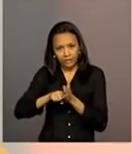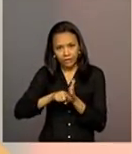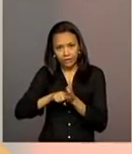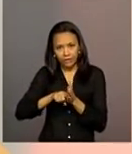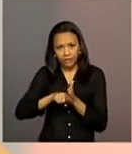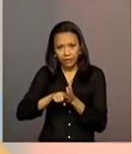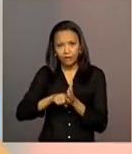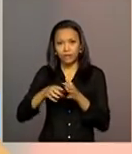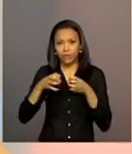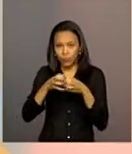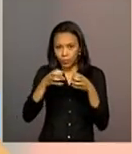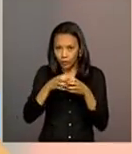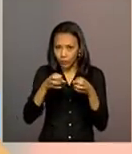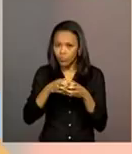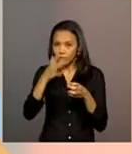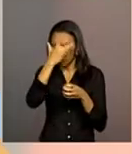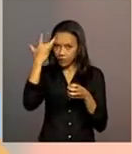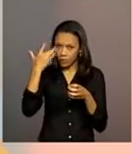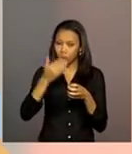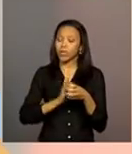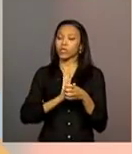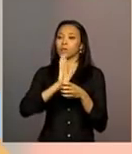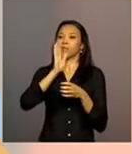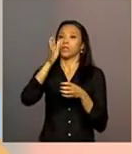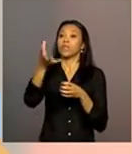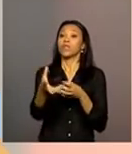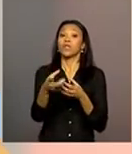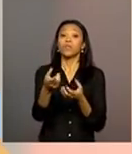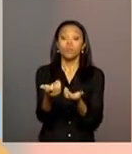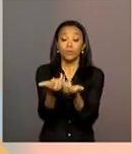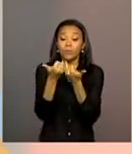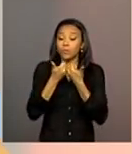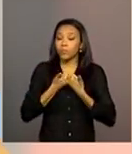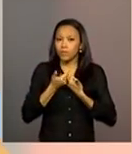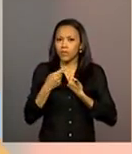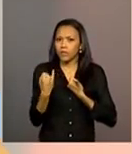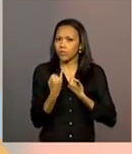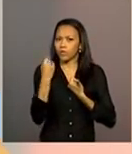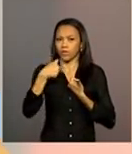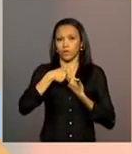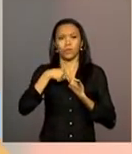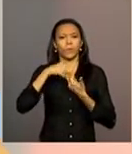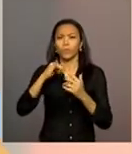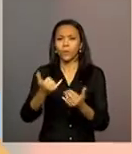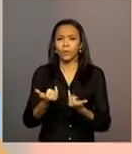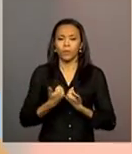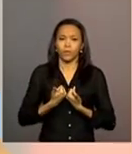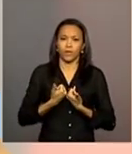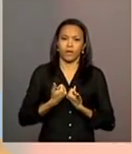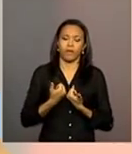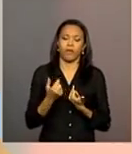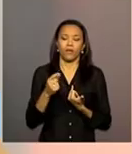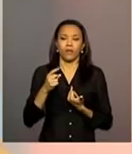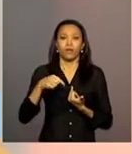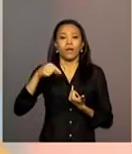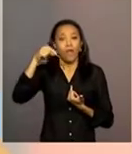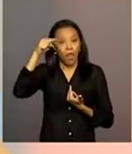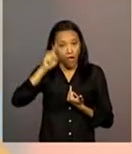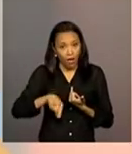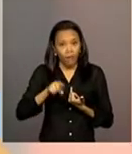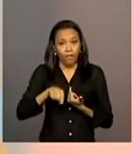ID cansado que nos trouxe elementos muito importantes essa e Inclusive a partir de